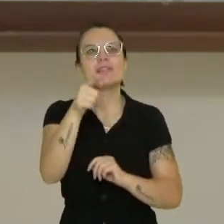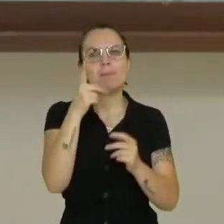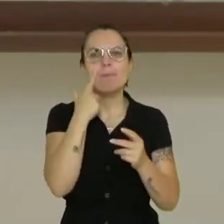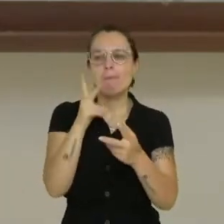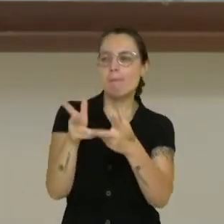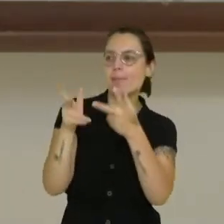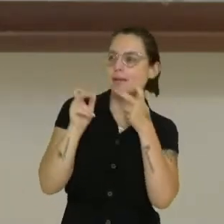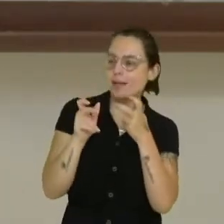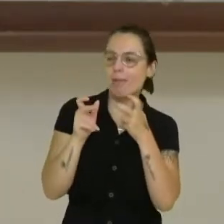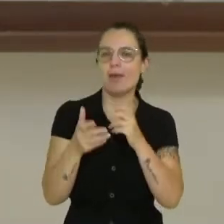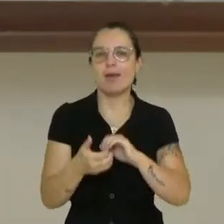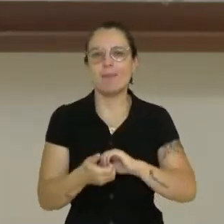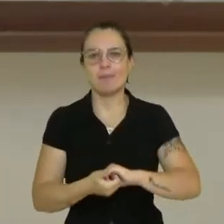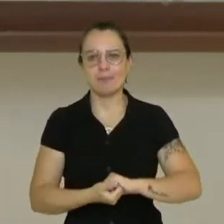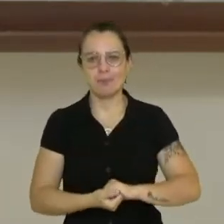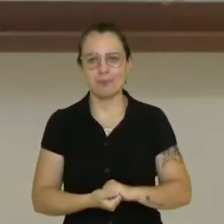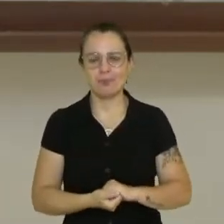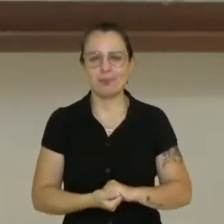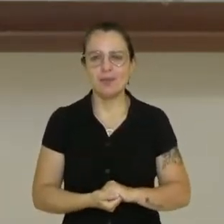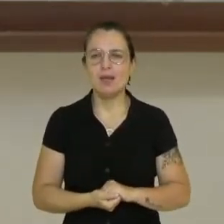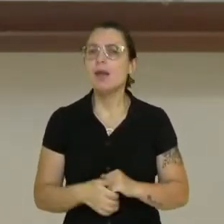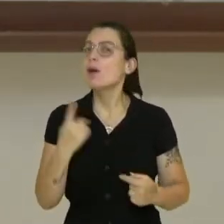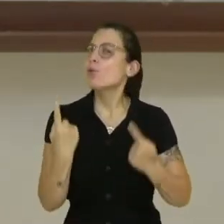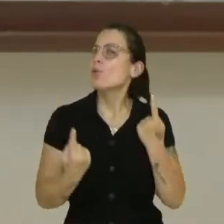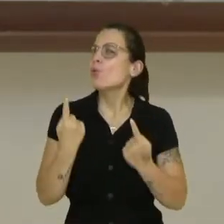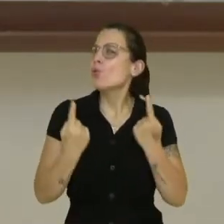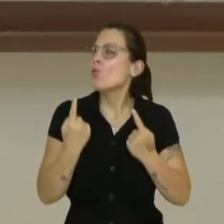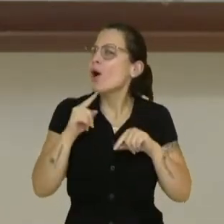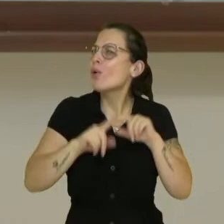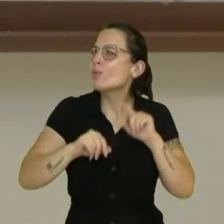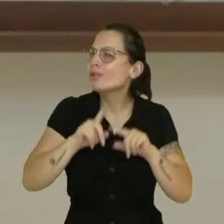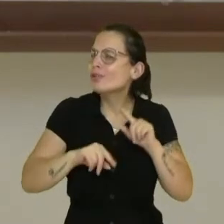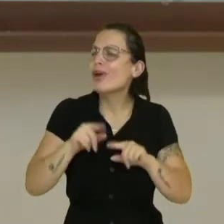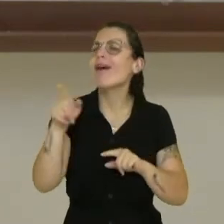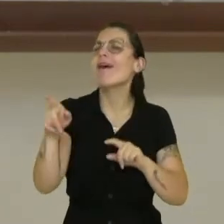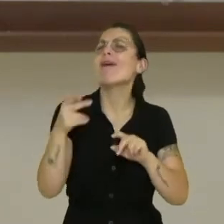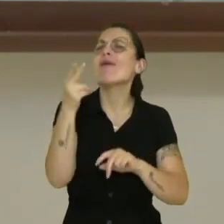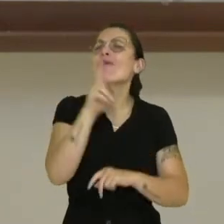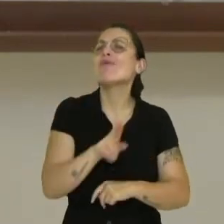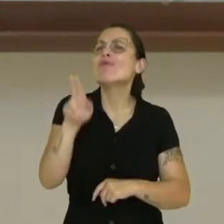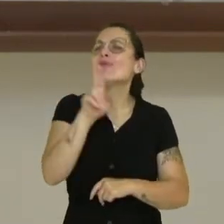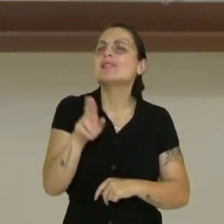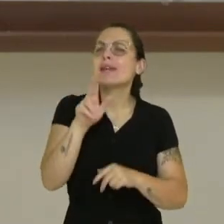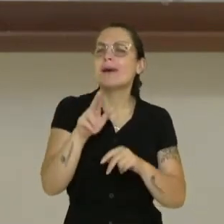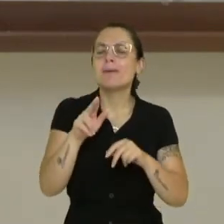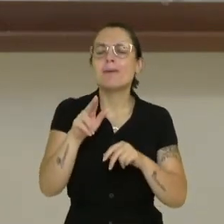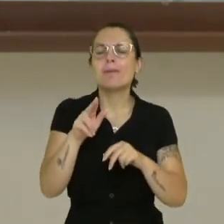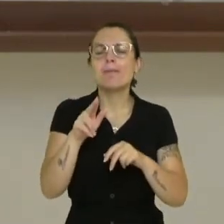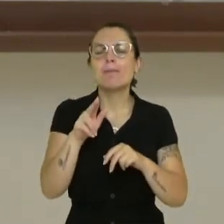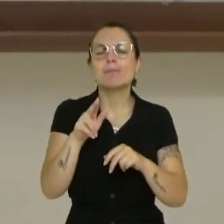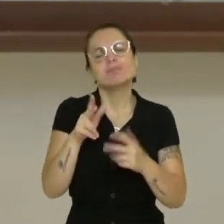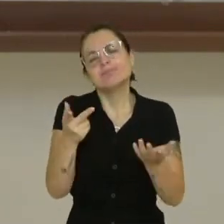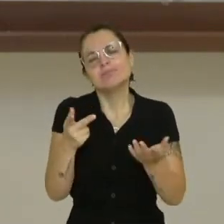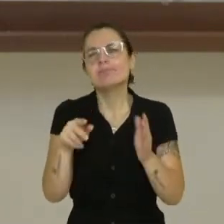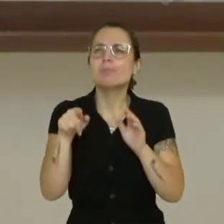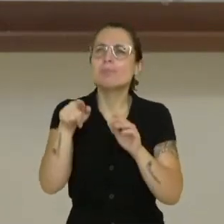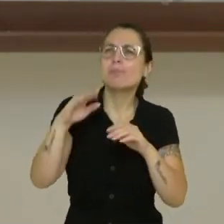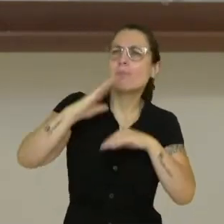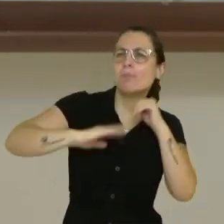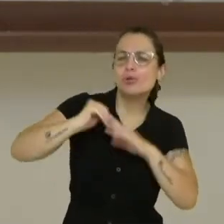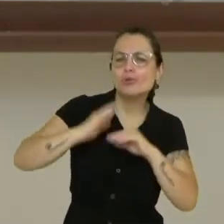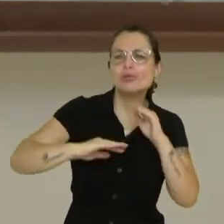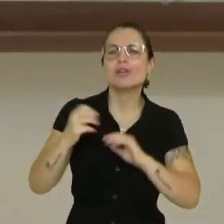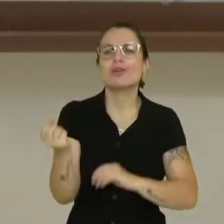e os objetos, quais são os objetos ou utensílios que elas utilizam para captar, produzir